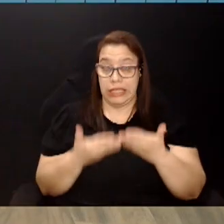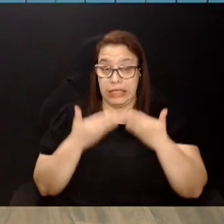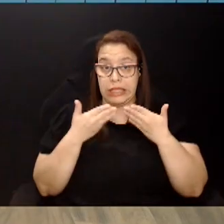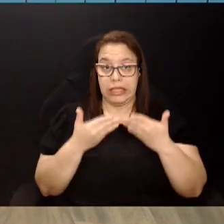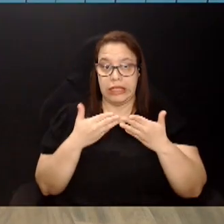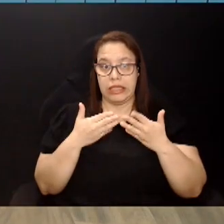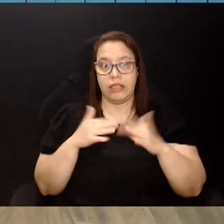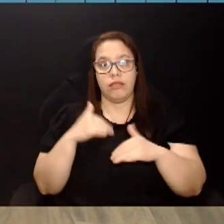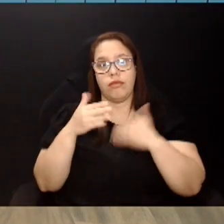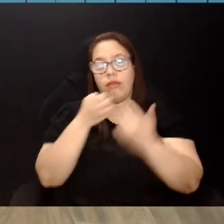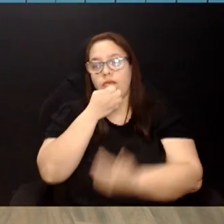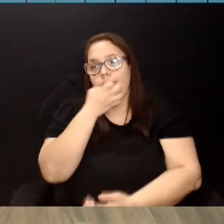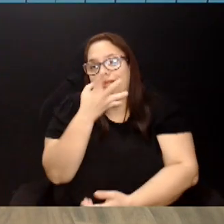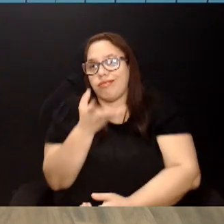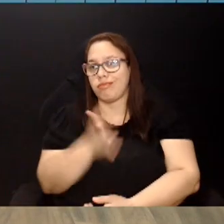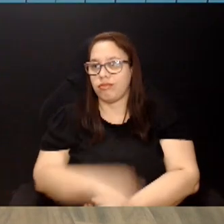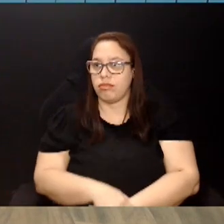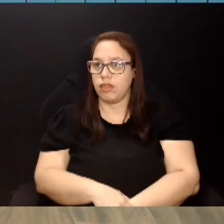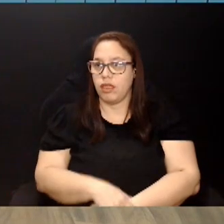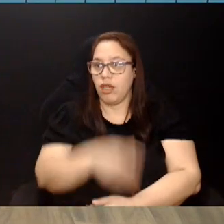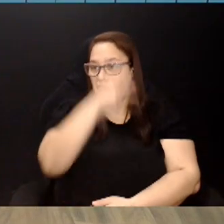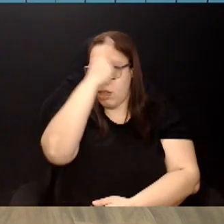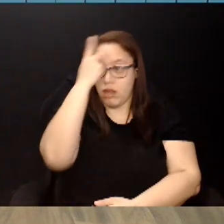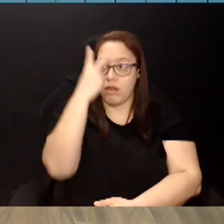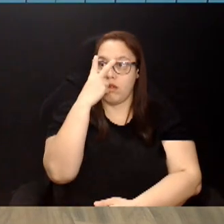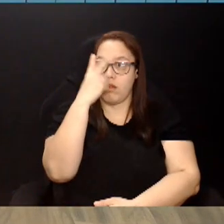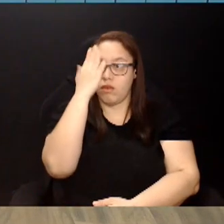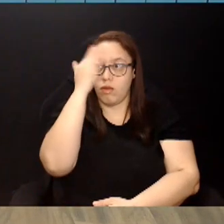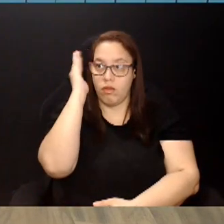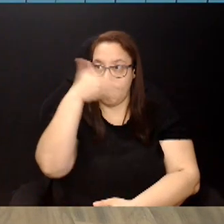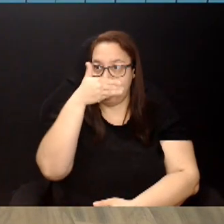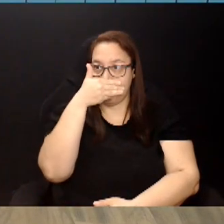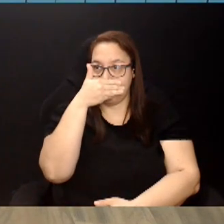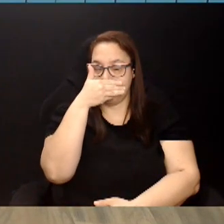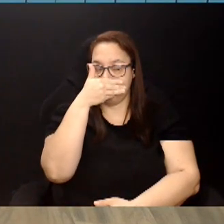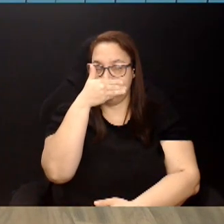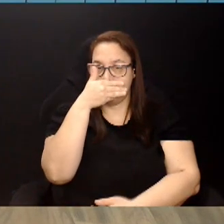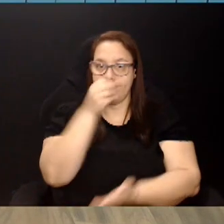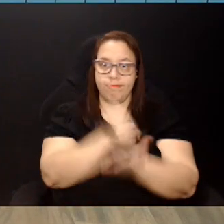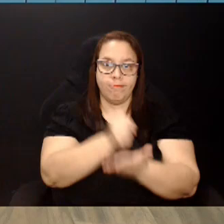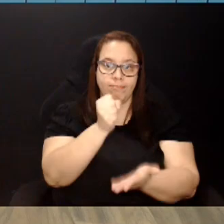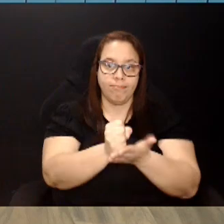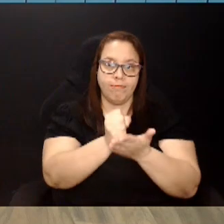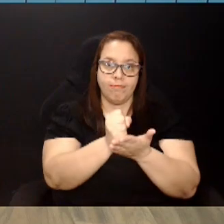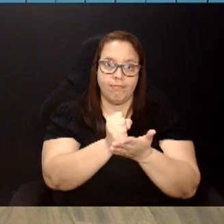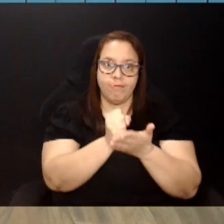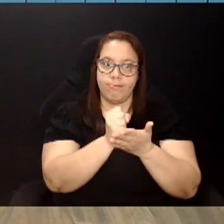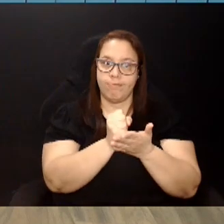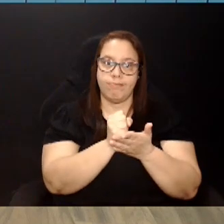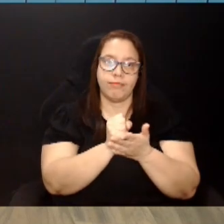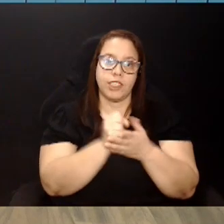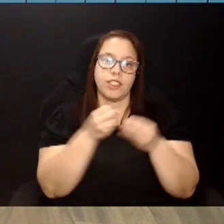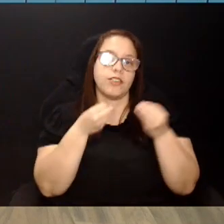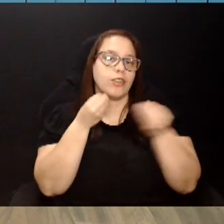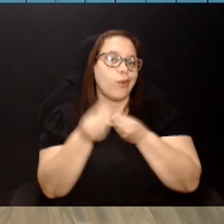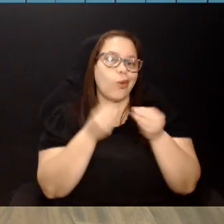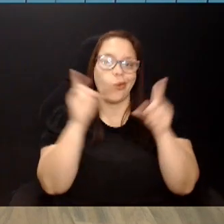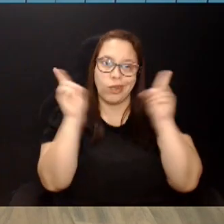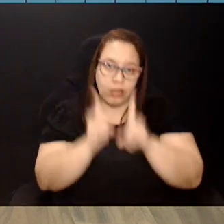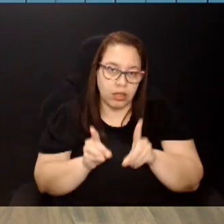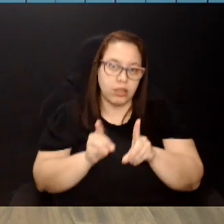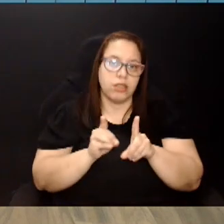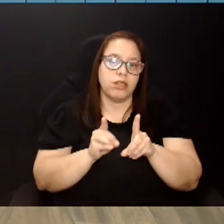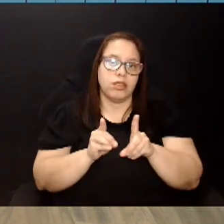vantagem. Tanto que as pessoas cegas são uma das menos contratadas, colocadas no mercado de trabalho, assim como outras deficiências